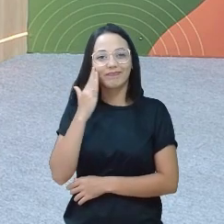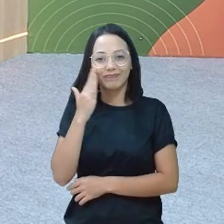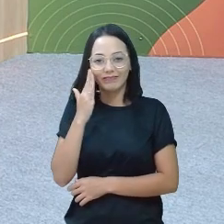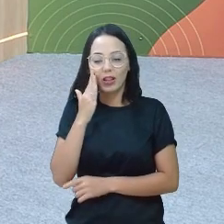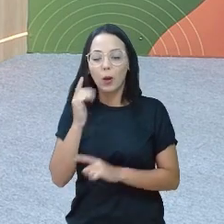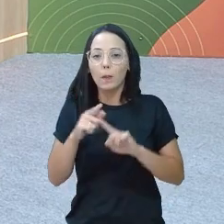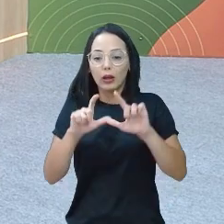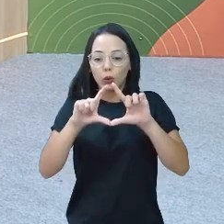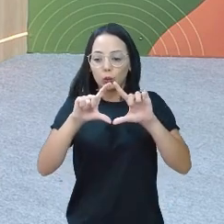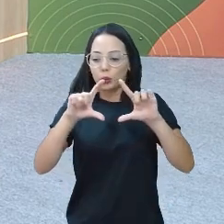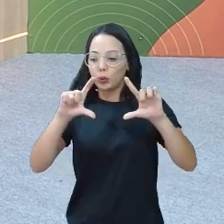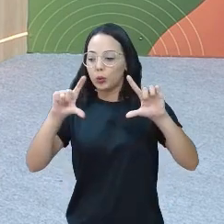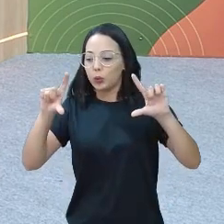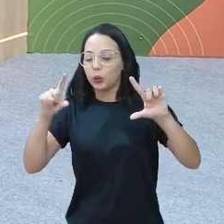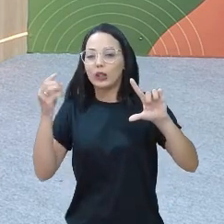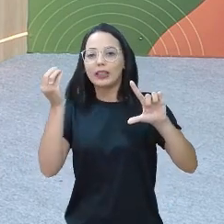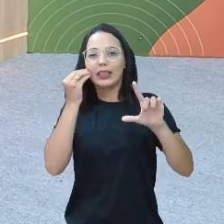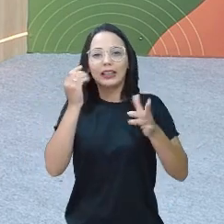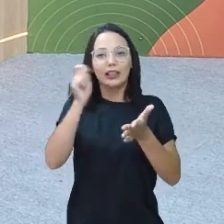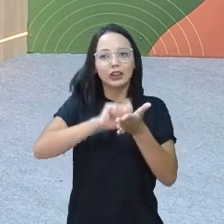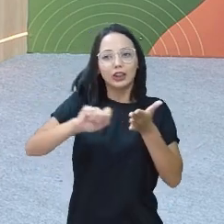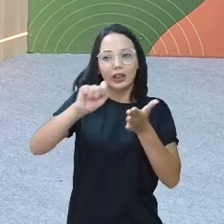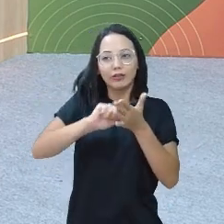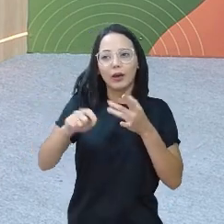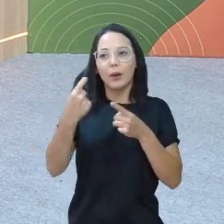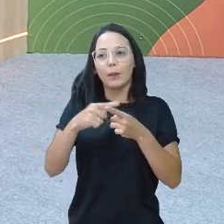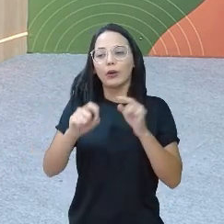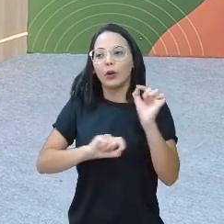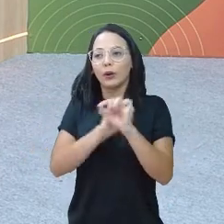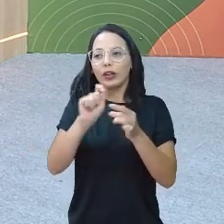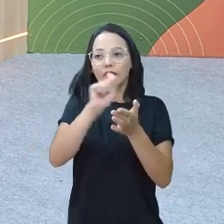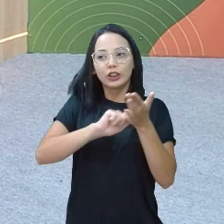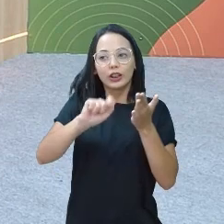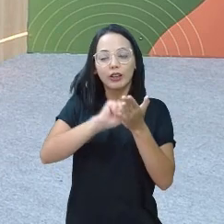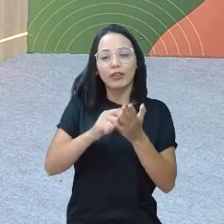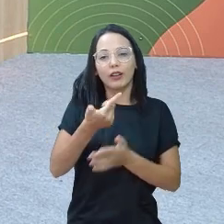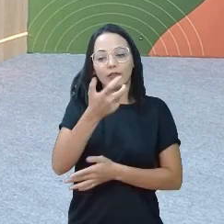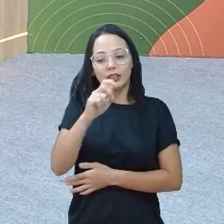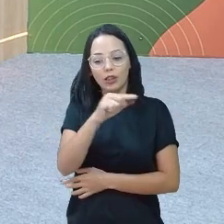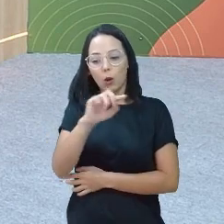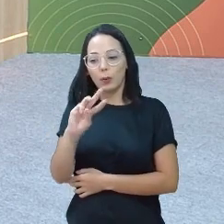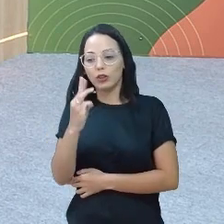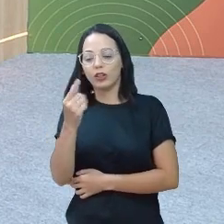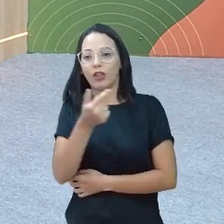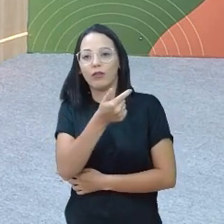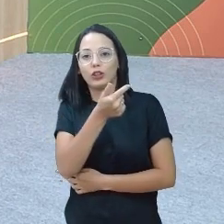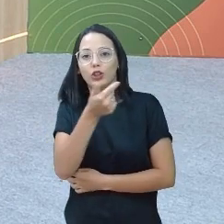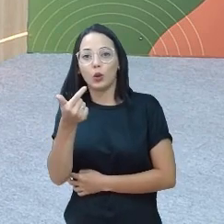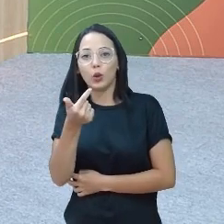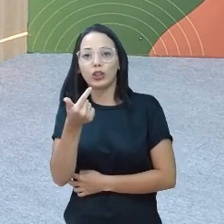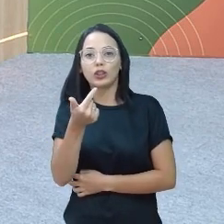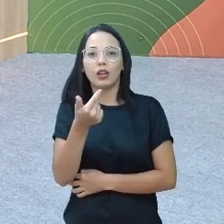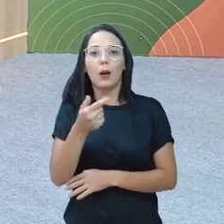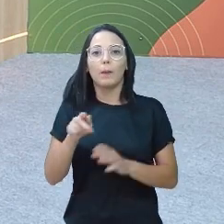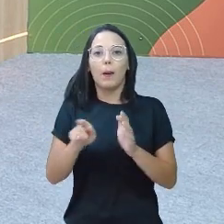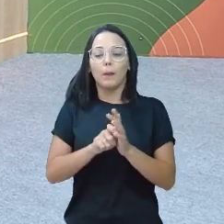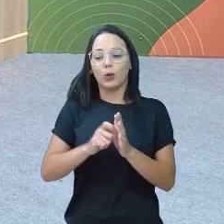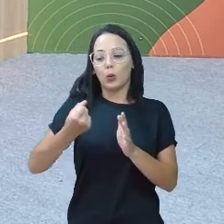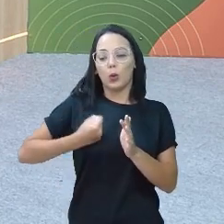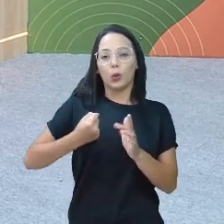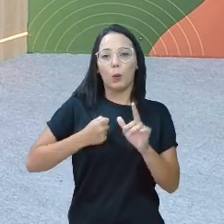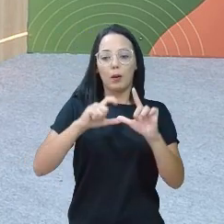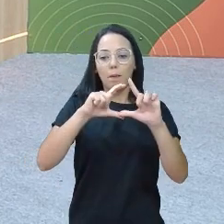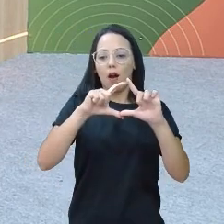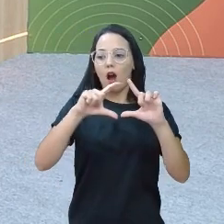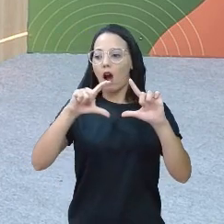muito no sentido da gente escrever, porque eu ia ter que escrever 25 menos 3, 22 dígitos, né? De qualquer jeito, ia ficar um